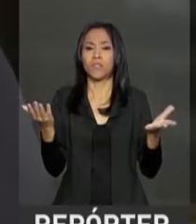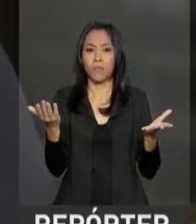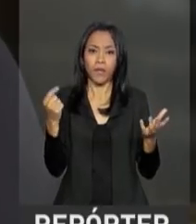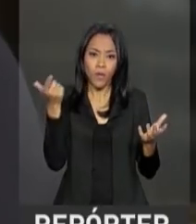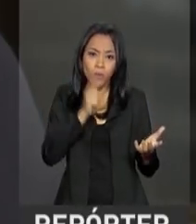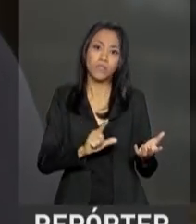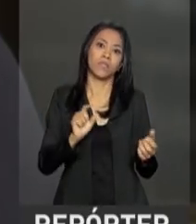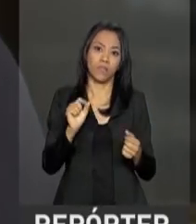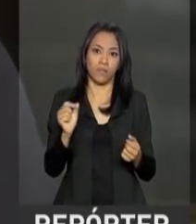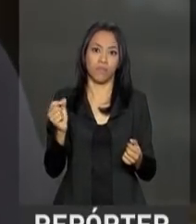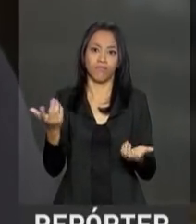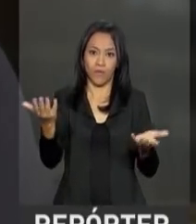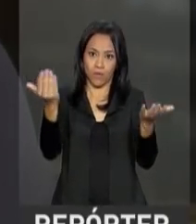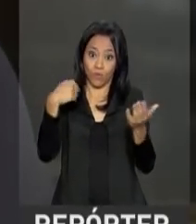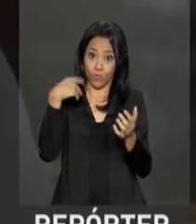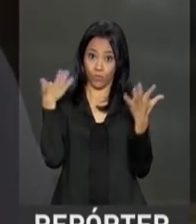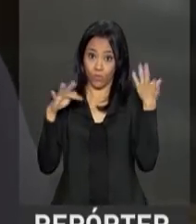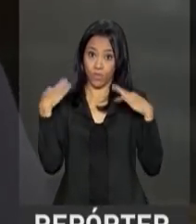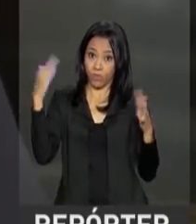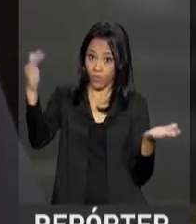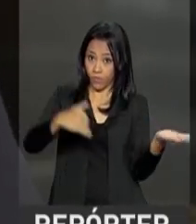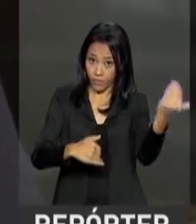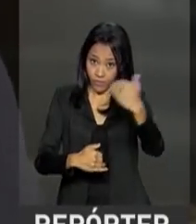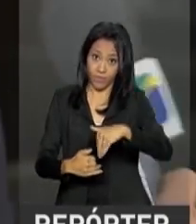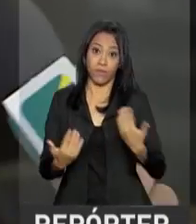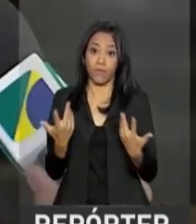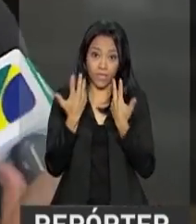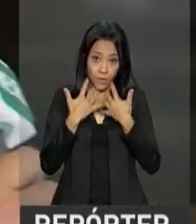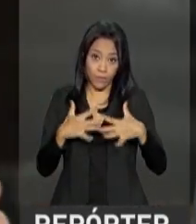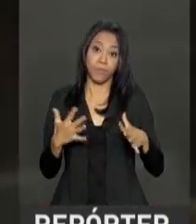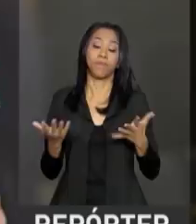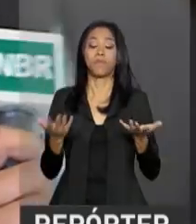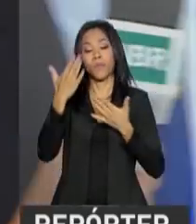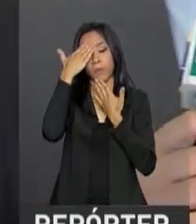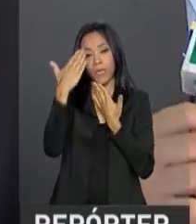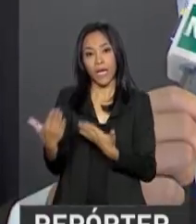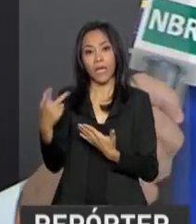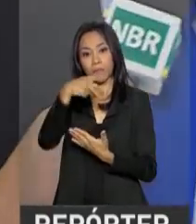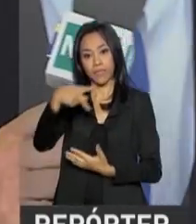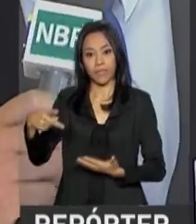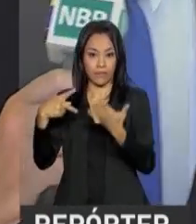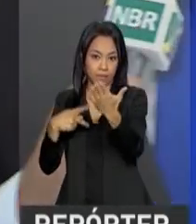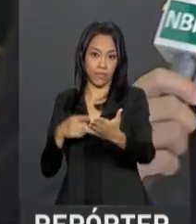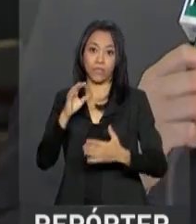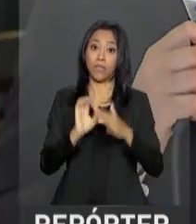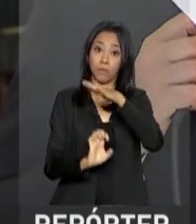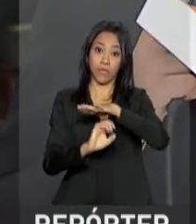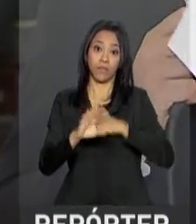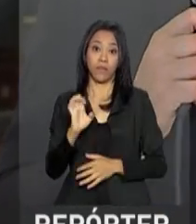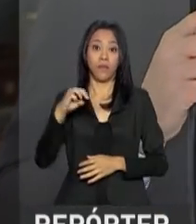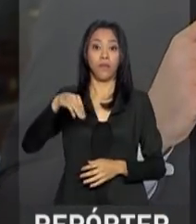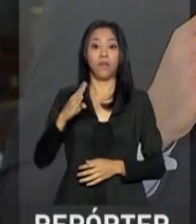possam fazer pelo brasil porque elas são naturais do brasil tem isso de natureza obrigado o presidente da embratur vinícius lummertz e